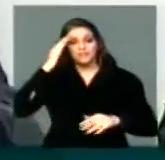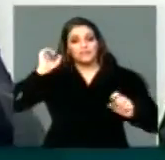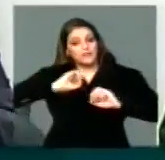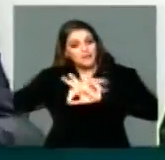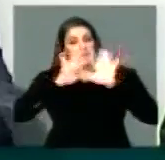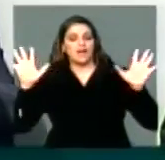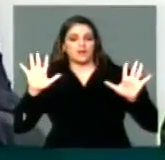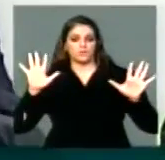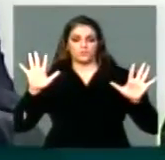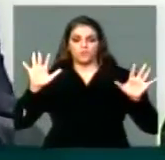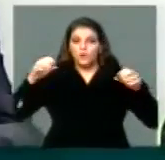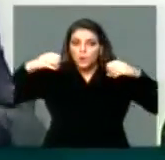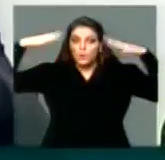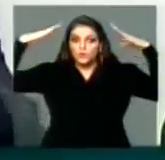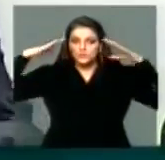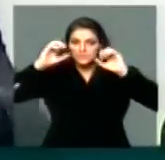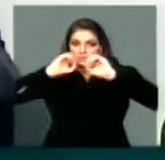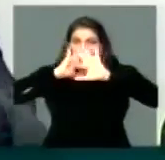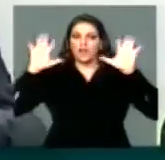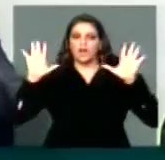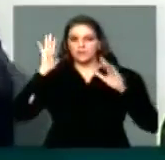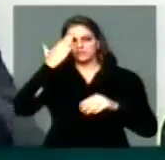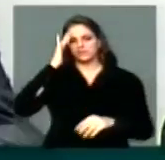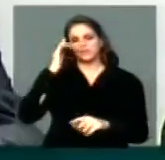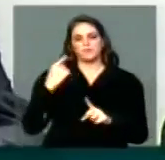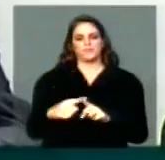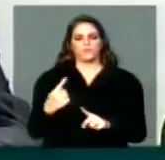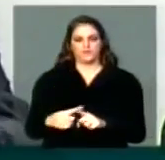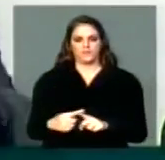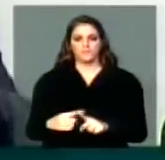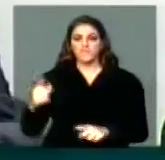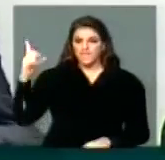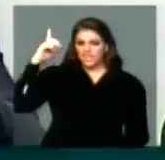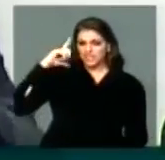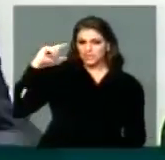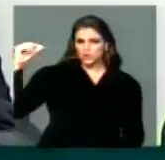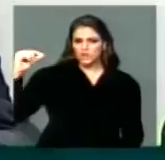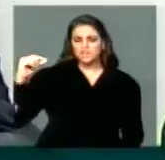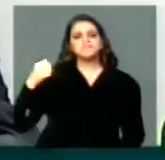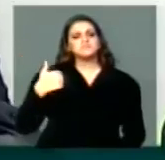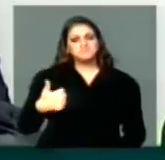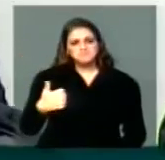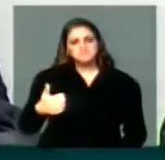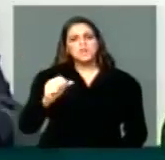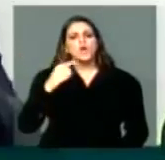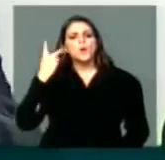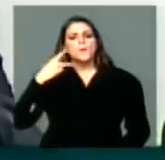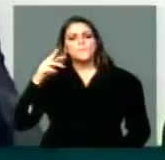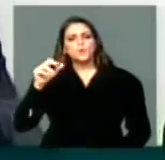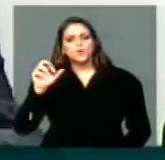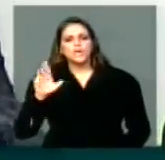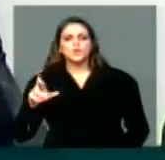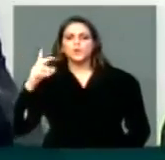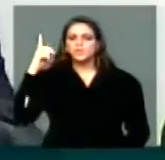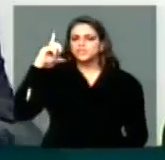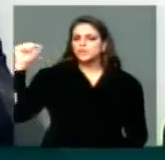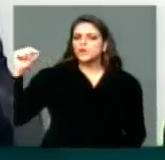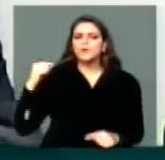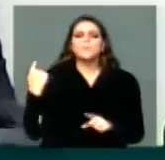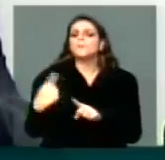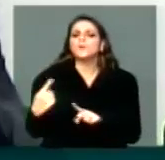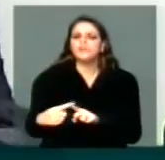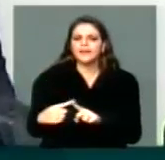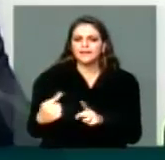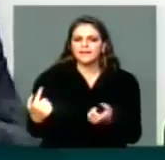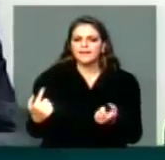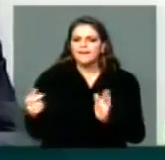para dizer e afirmar e comprovar. Fomos escolhidos sim pelo procurador para investigação, sem o critério único